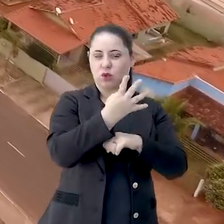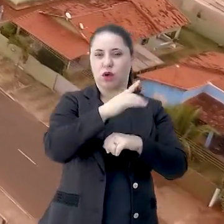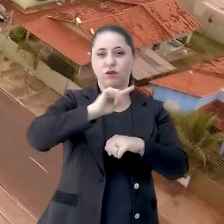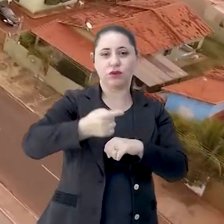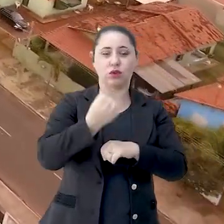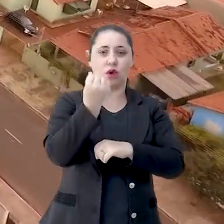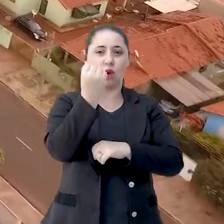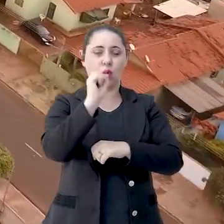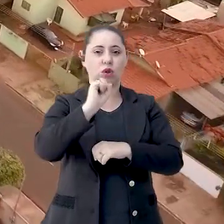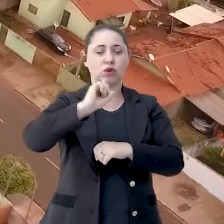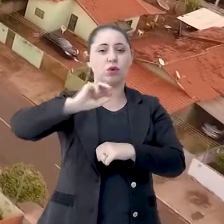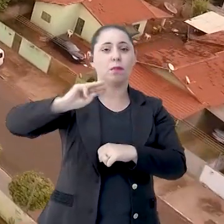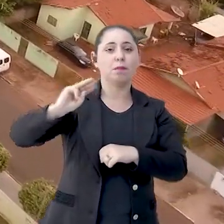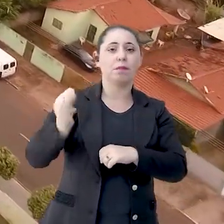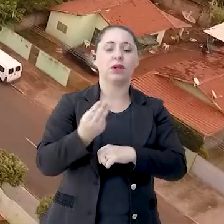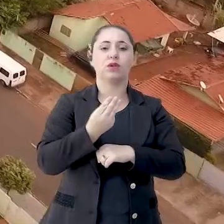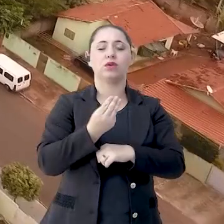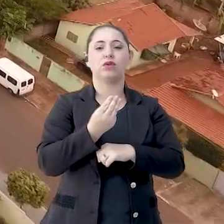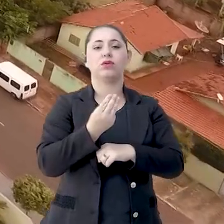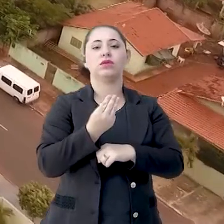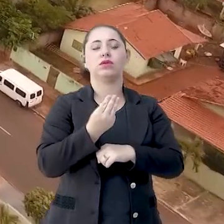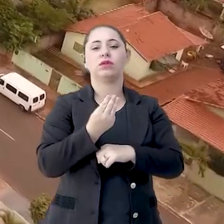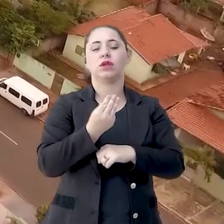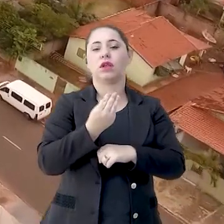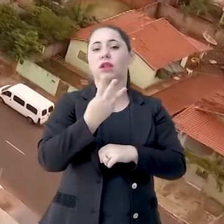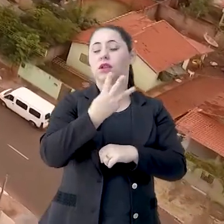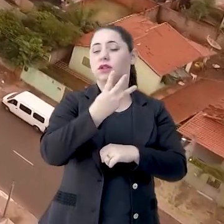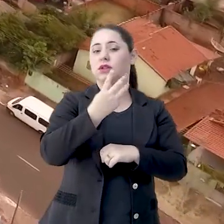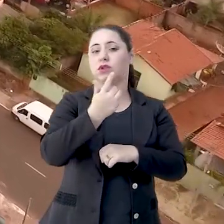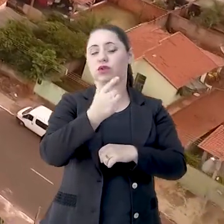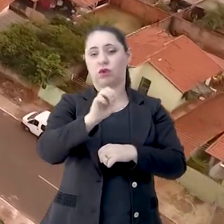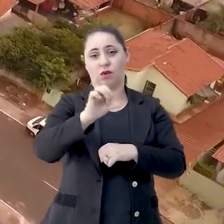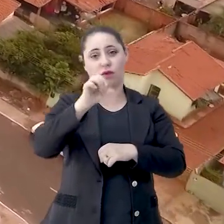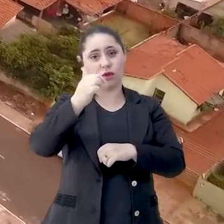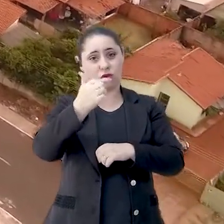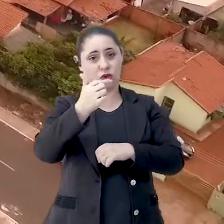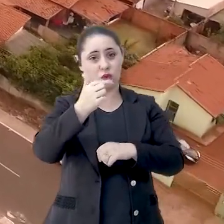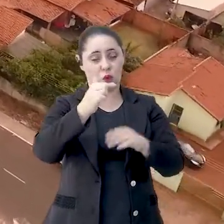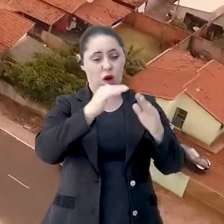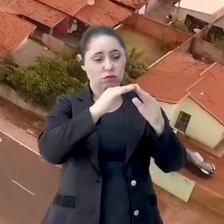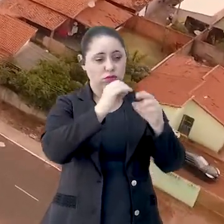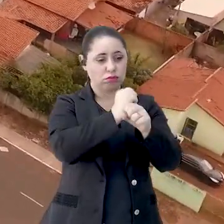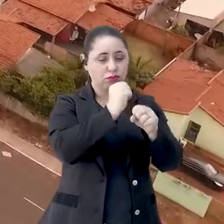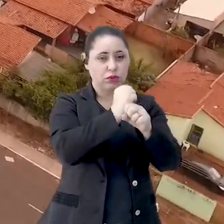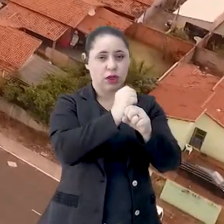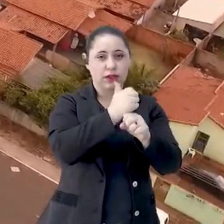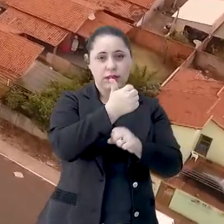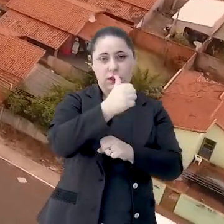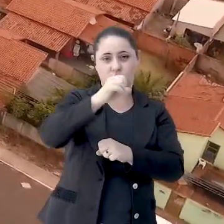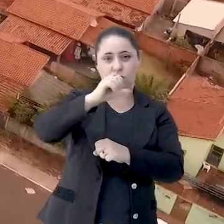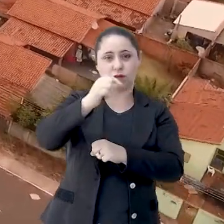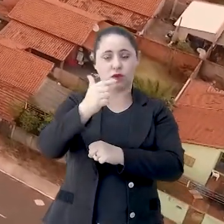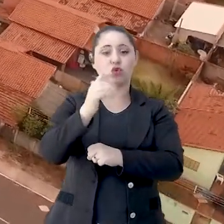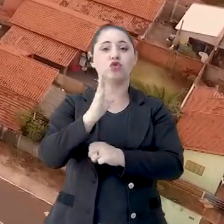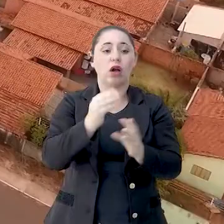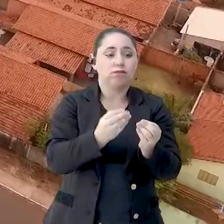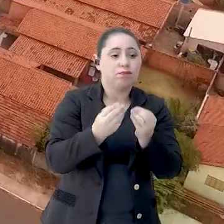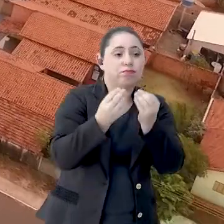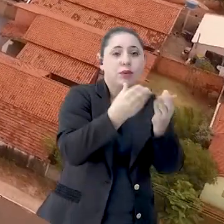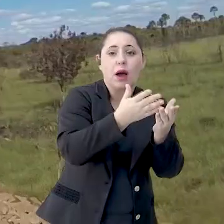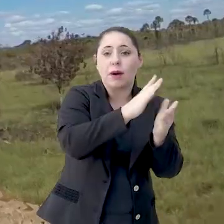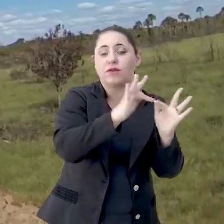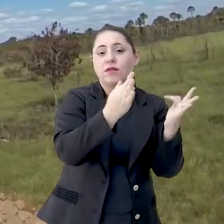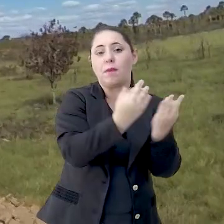já foram entregues e 200 do programa Minha Casa Minha Vida estão em execução na